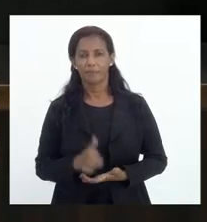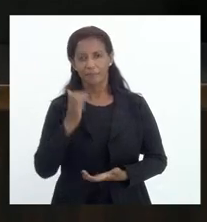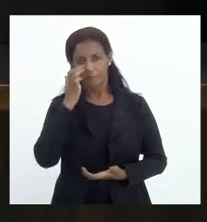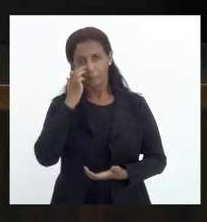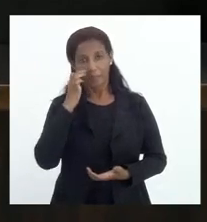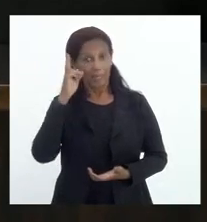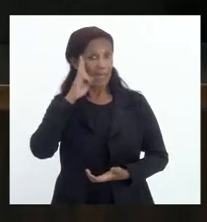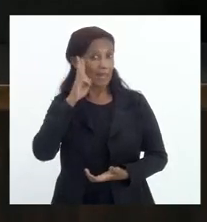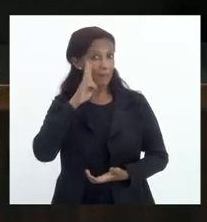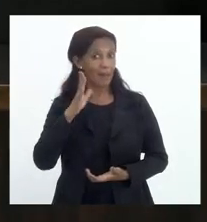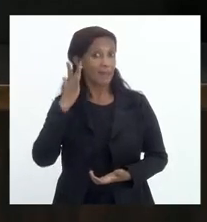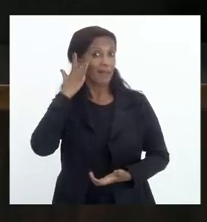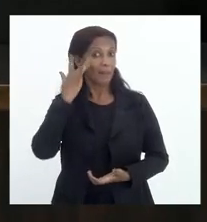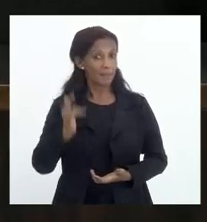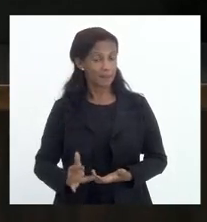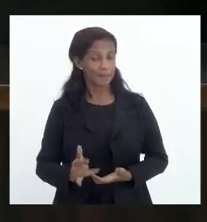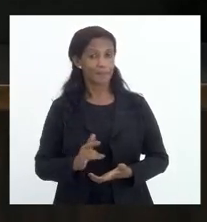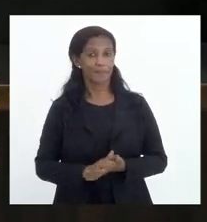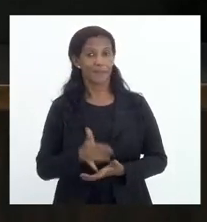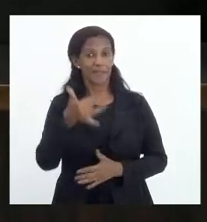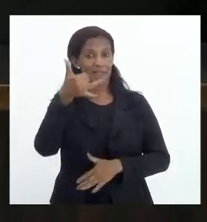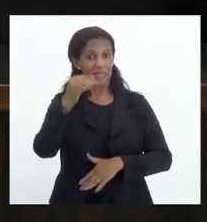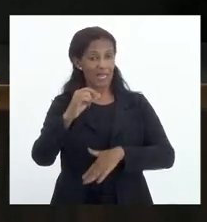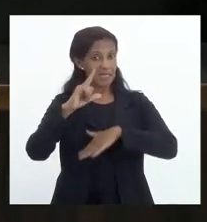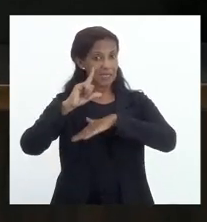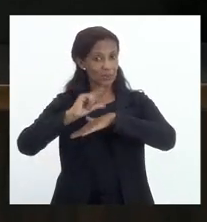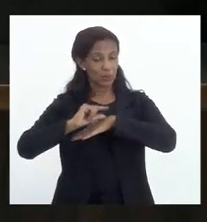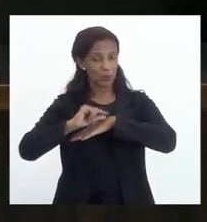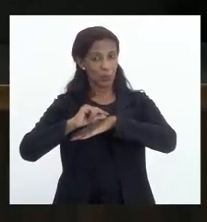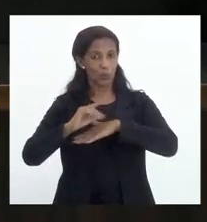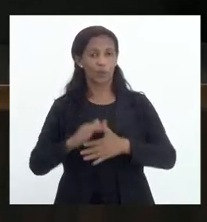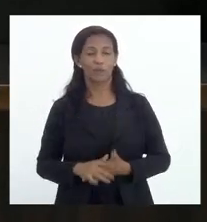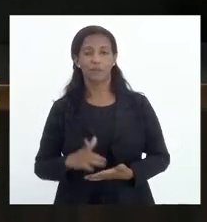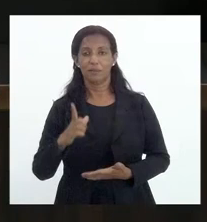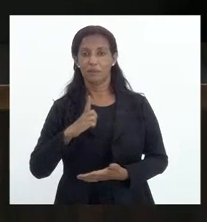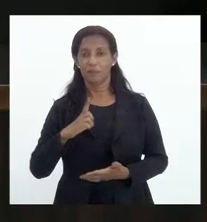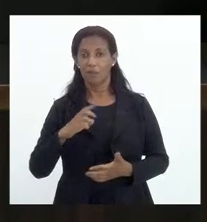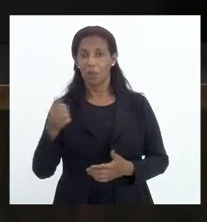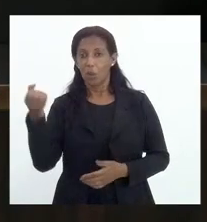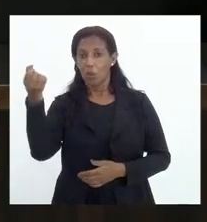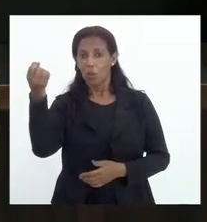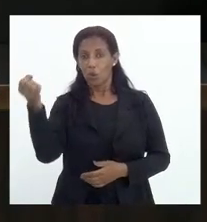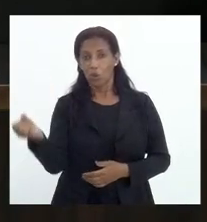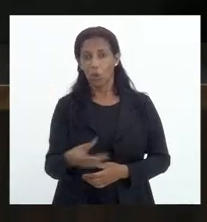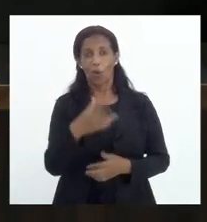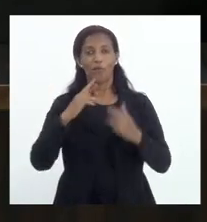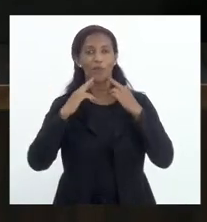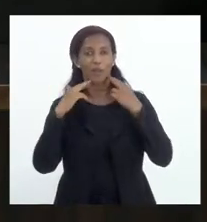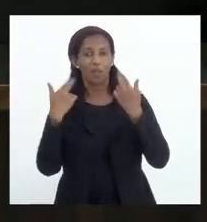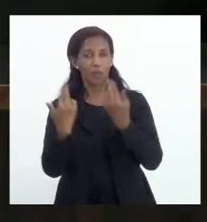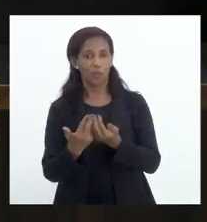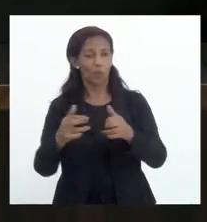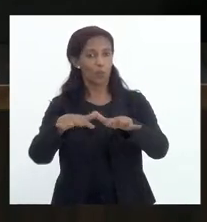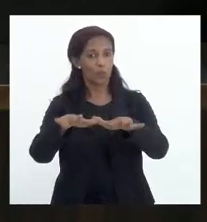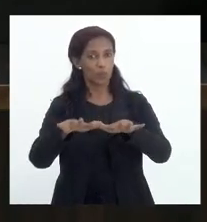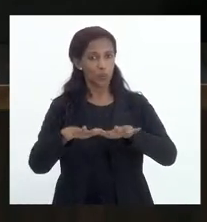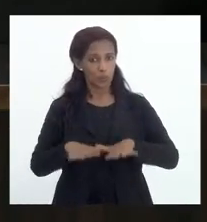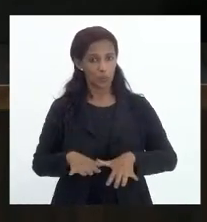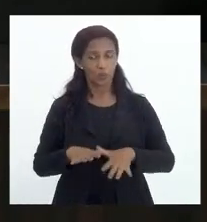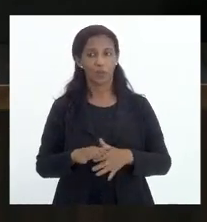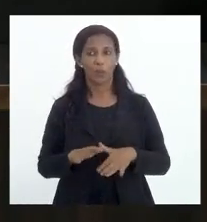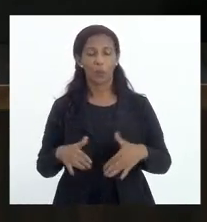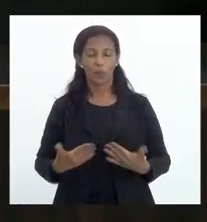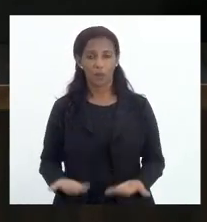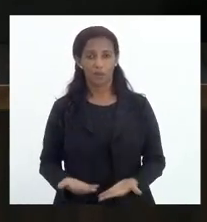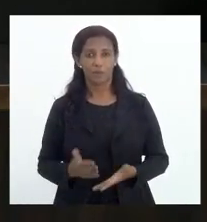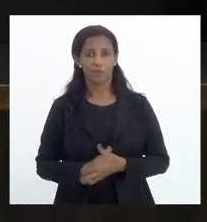que amanhã, às 10 horas, teremos uma nova audiência pública,